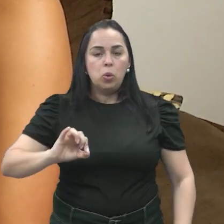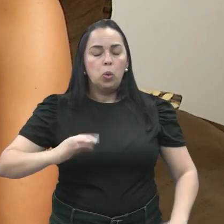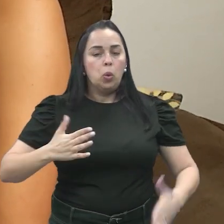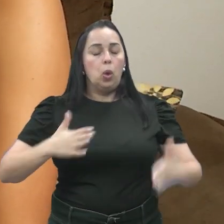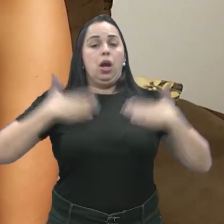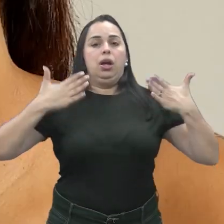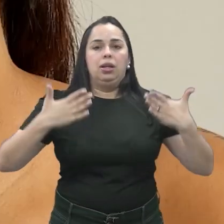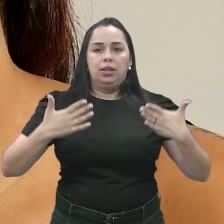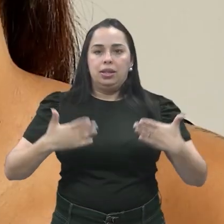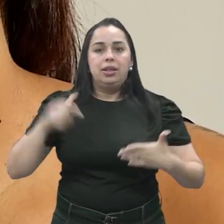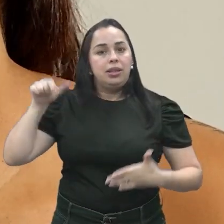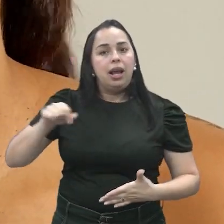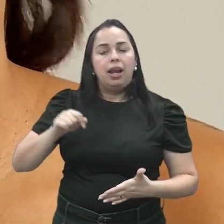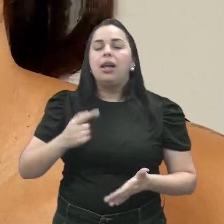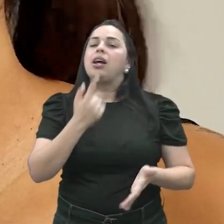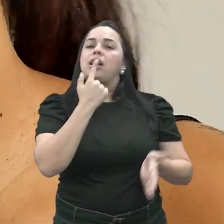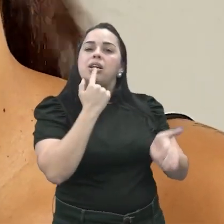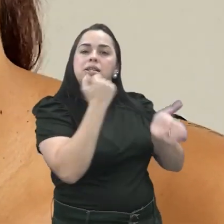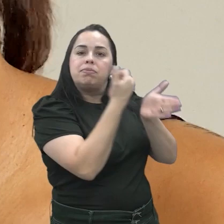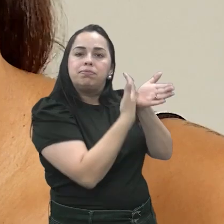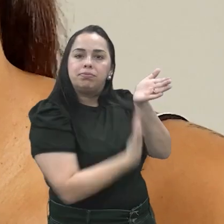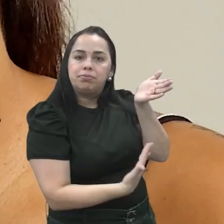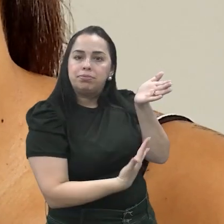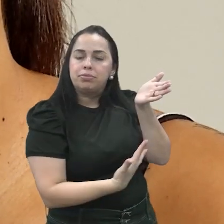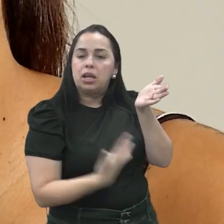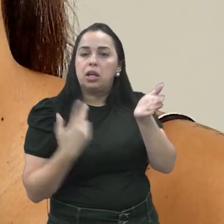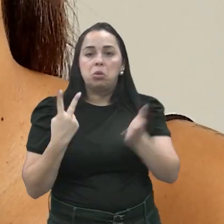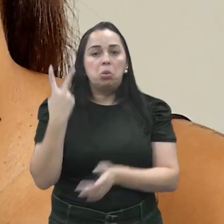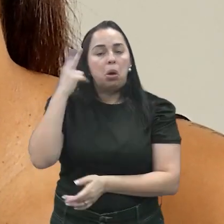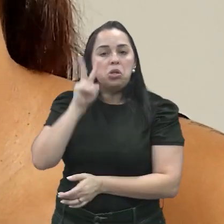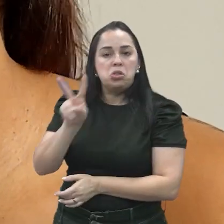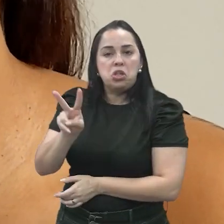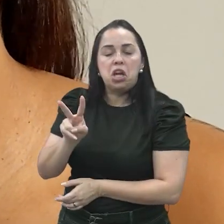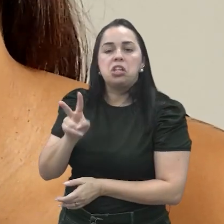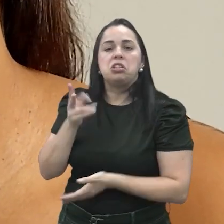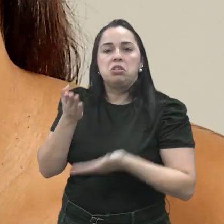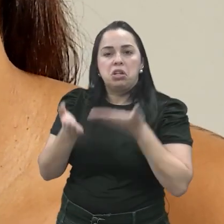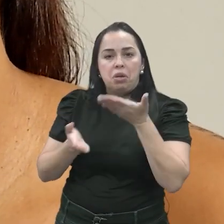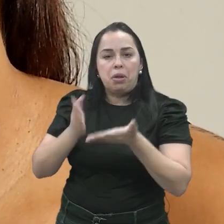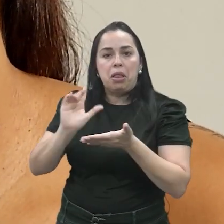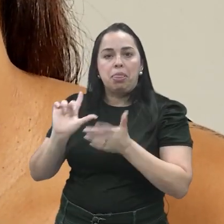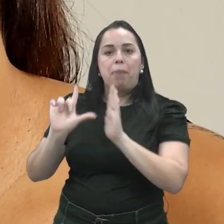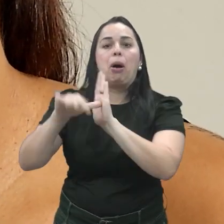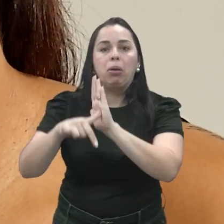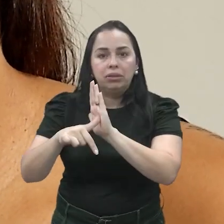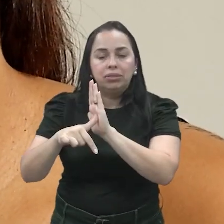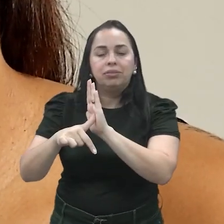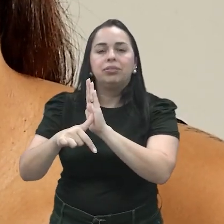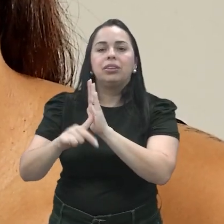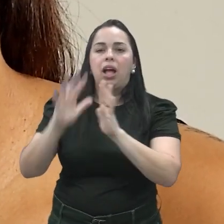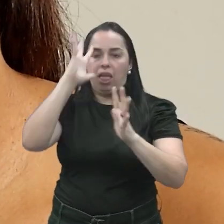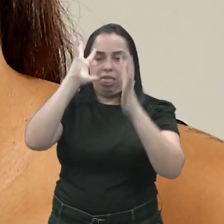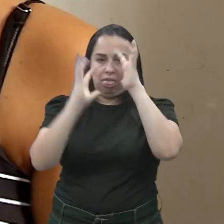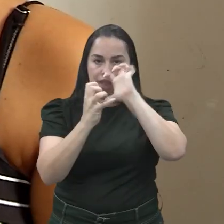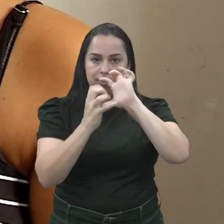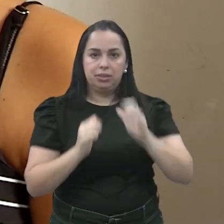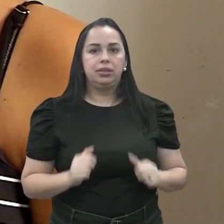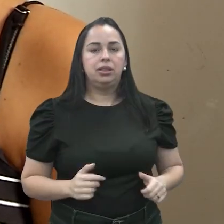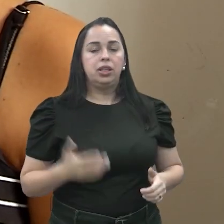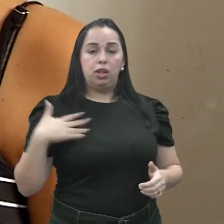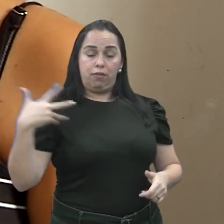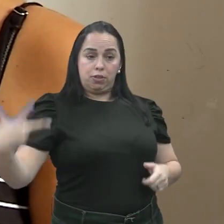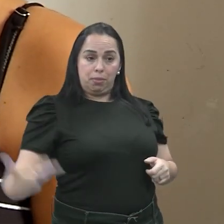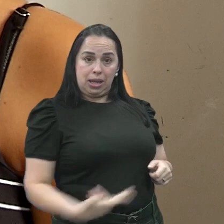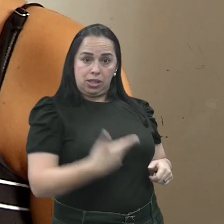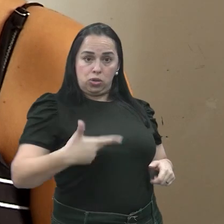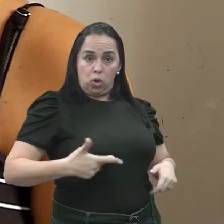grande choque. Ela foi diagnosticada com leucemia. Com 2 dias de tratamento, ainda sofreu um AVC.